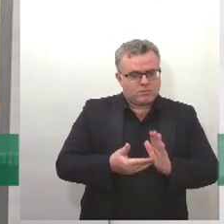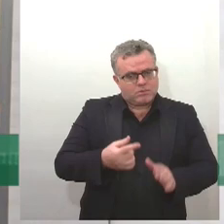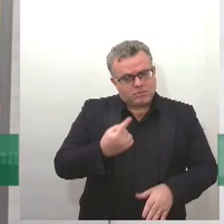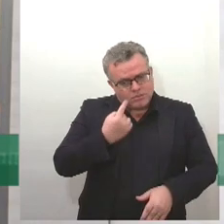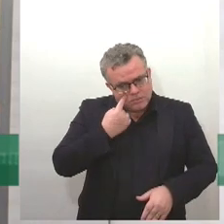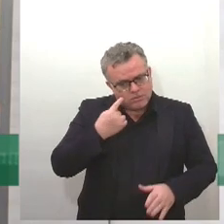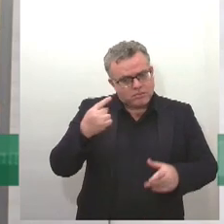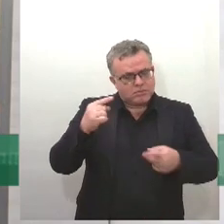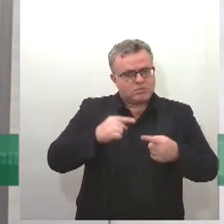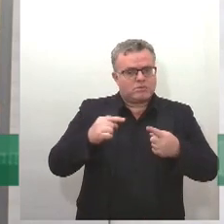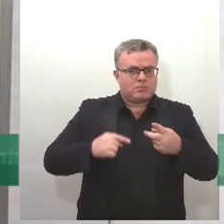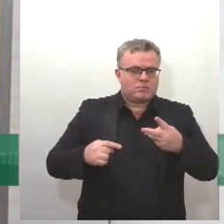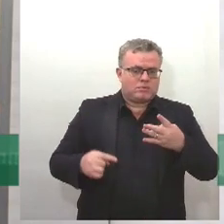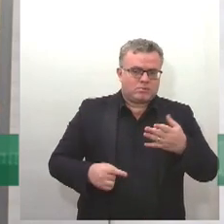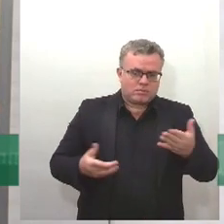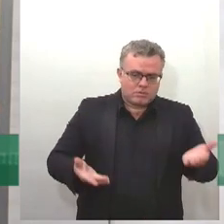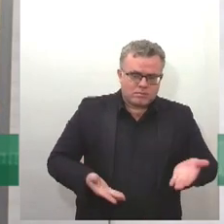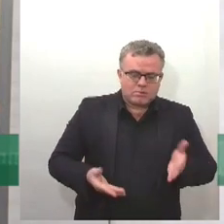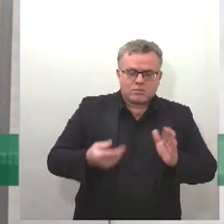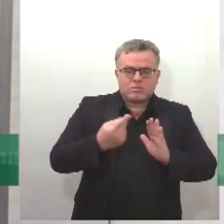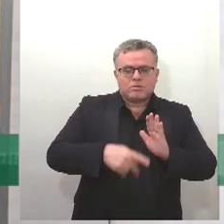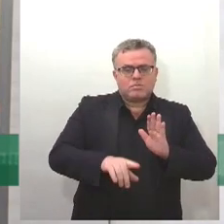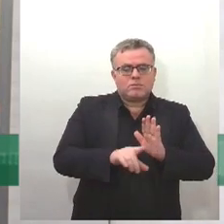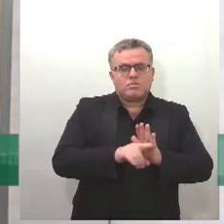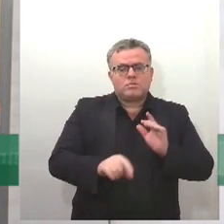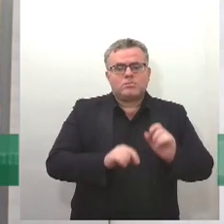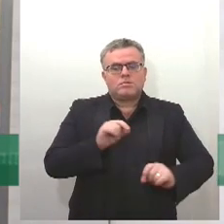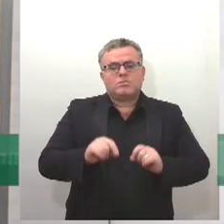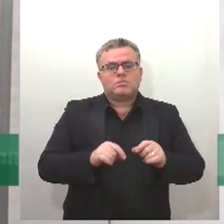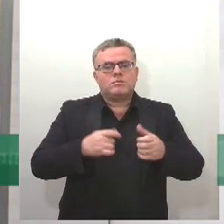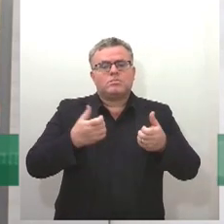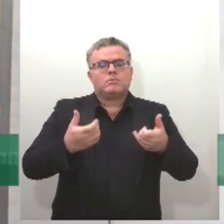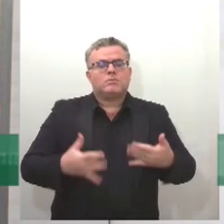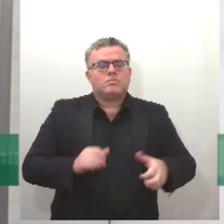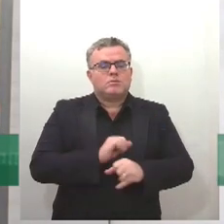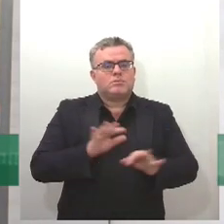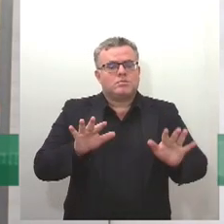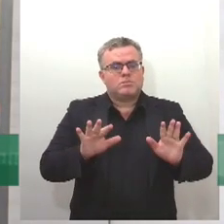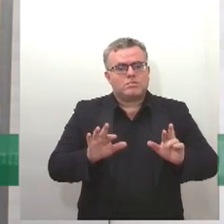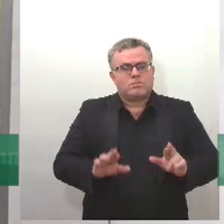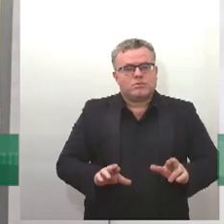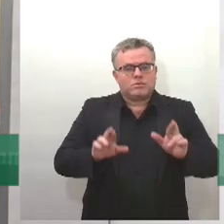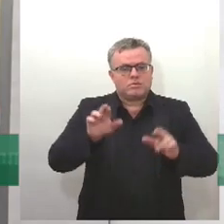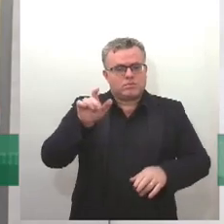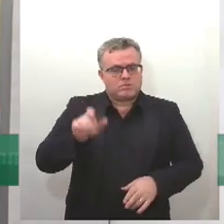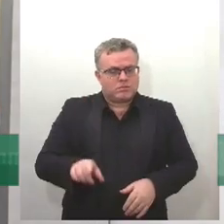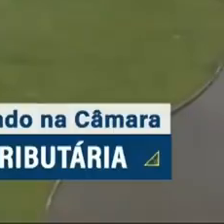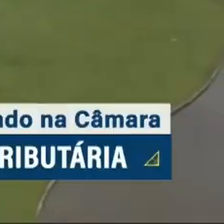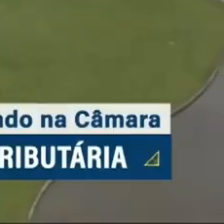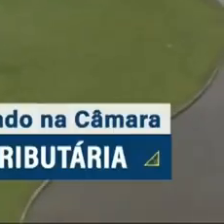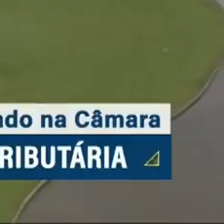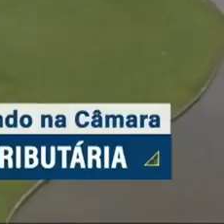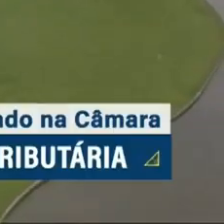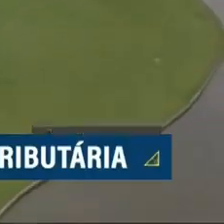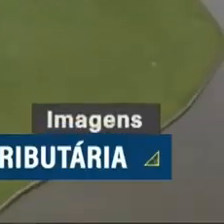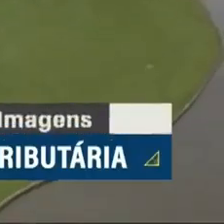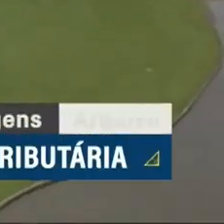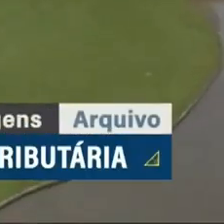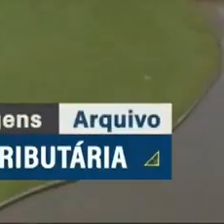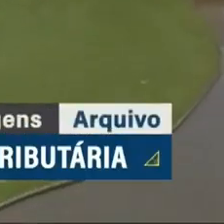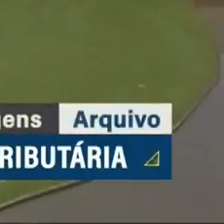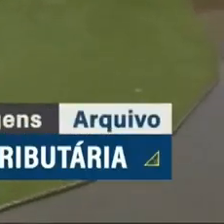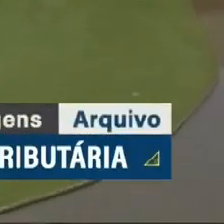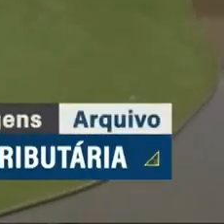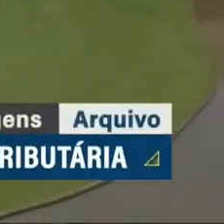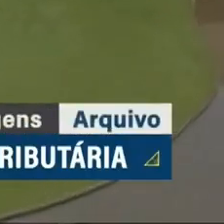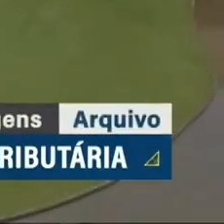do projeto e em uma reportagem produzida pela TV Senado vamos acompanhar o projeto que regulamenta